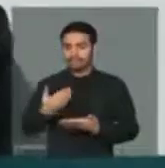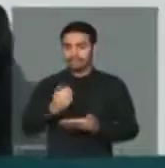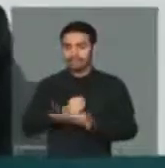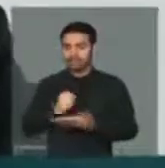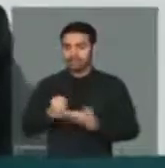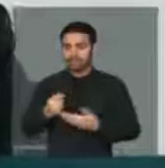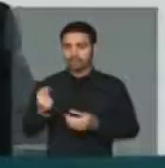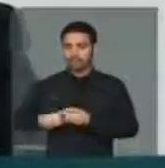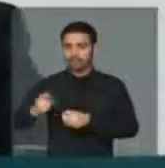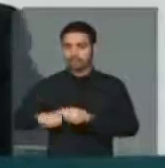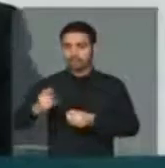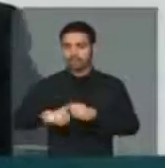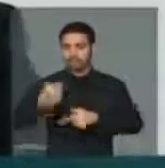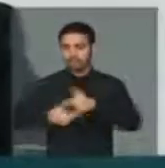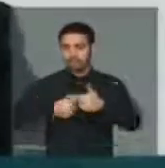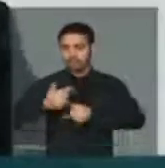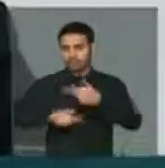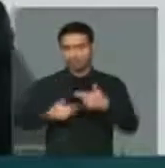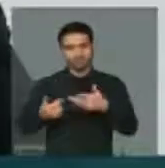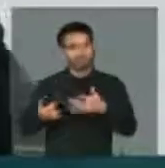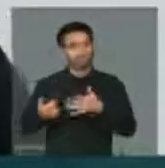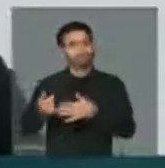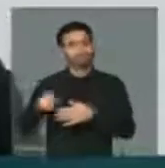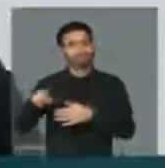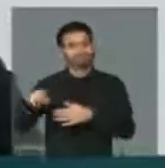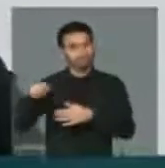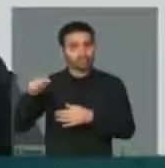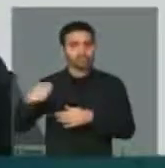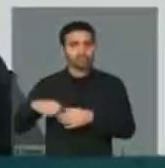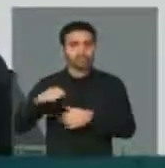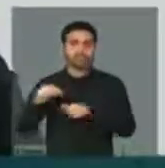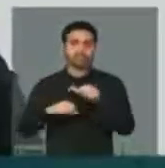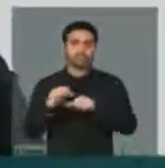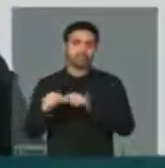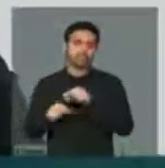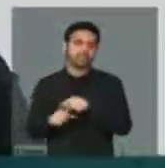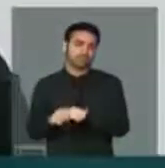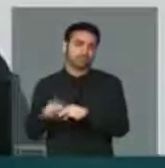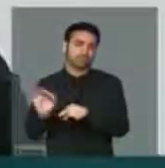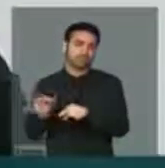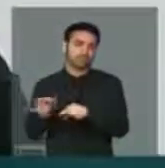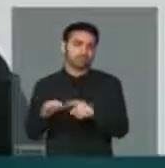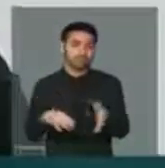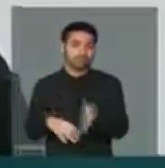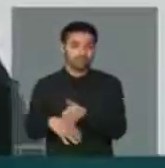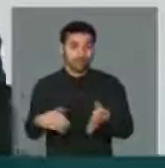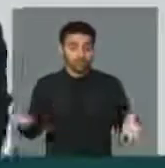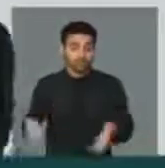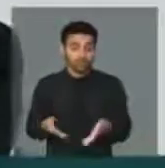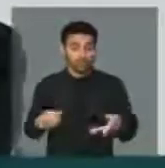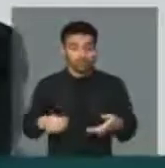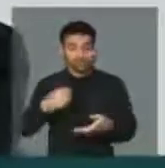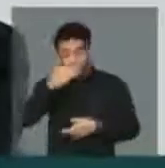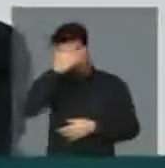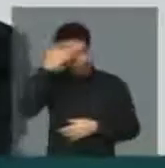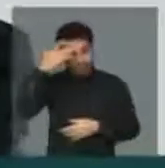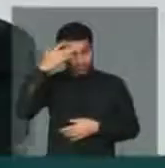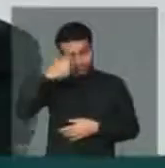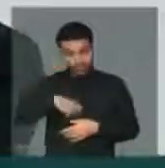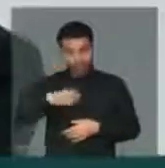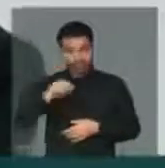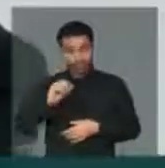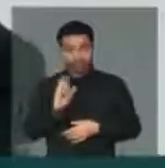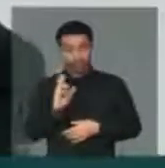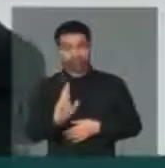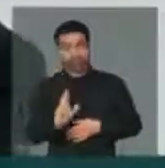direita, isso sim, isso tem que ser revisto. Hoje nós temos que ter pessoas, representantes